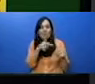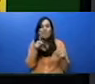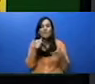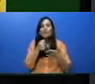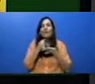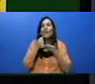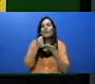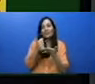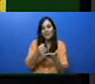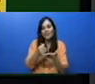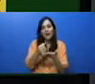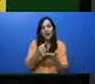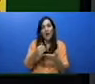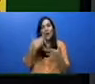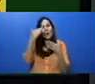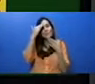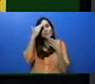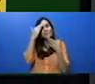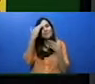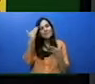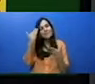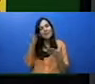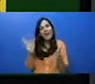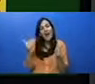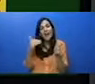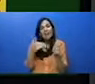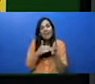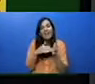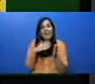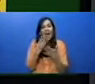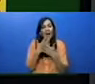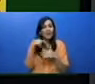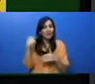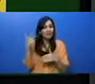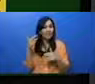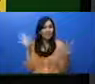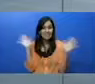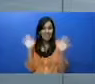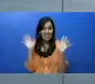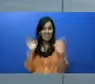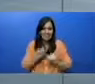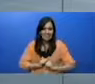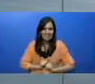ajudar. Muito obrigada e até a próxima aula. Tchau!